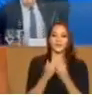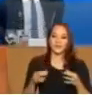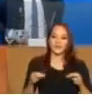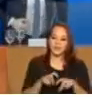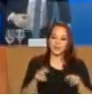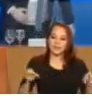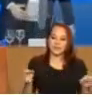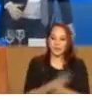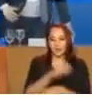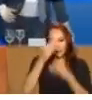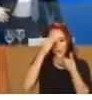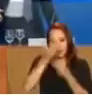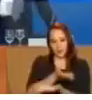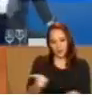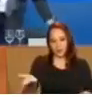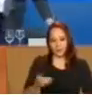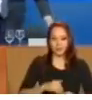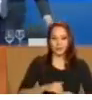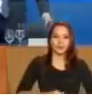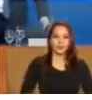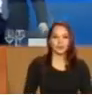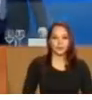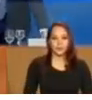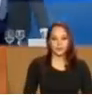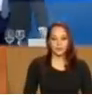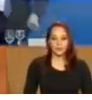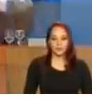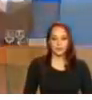coletiva. Obrigada a todos.